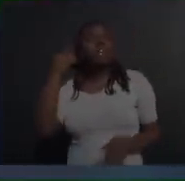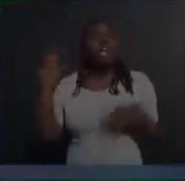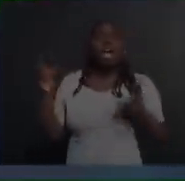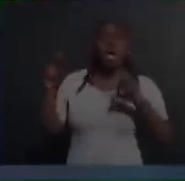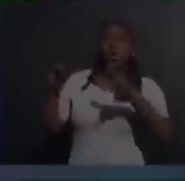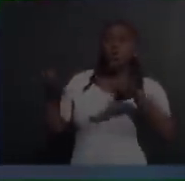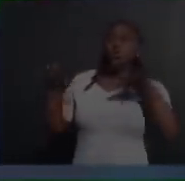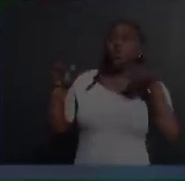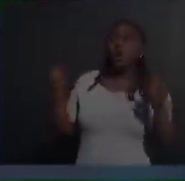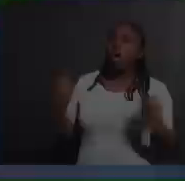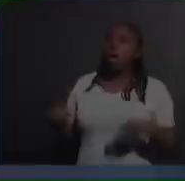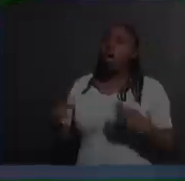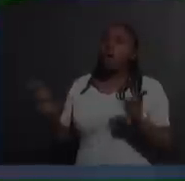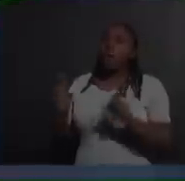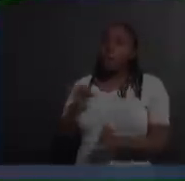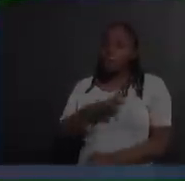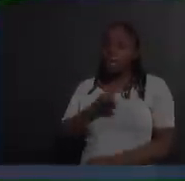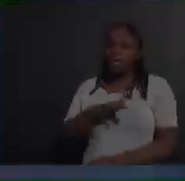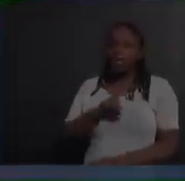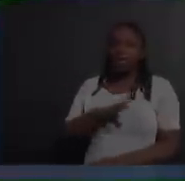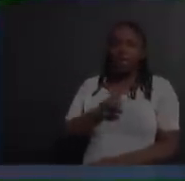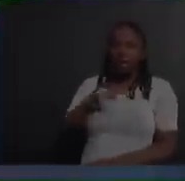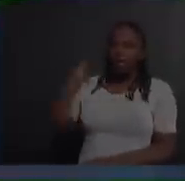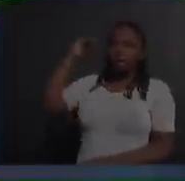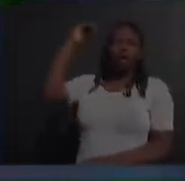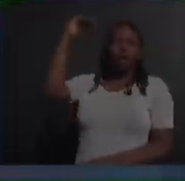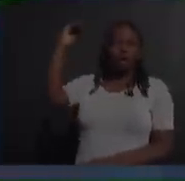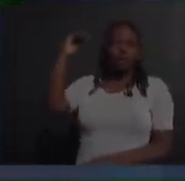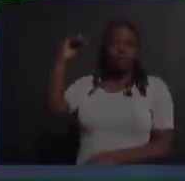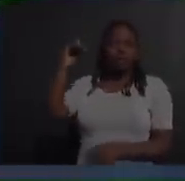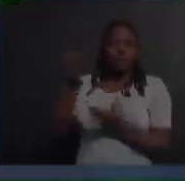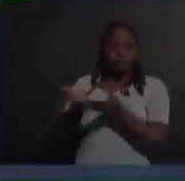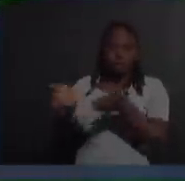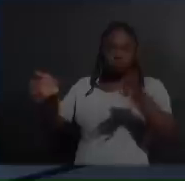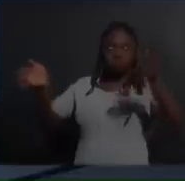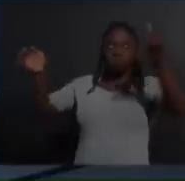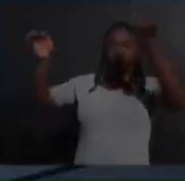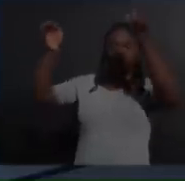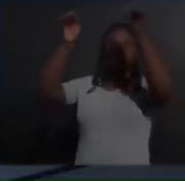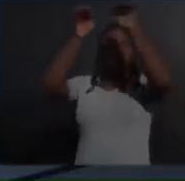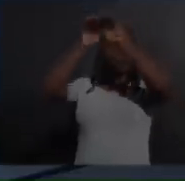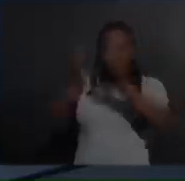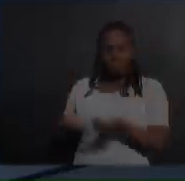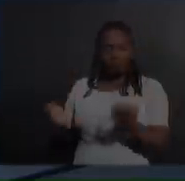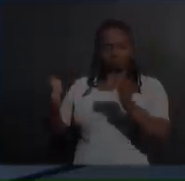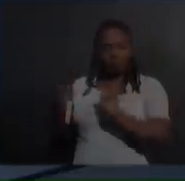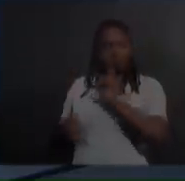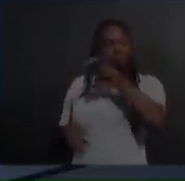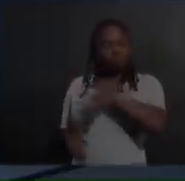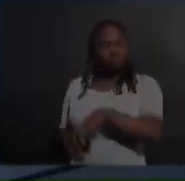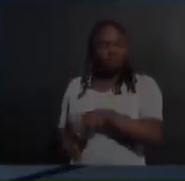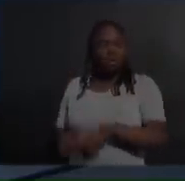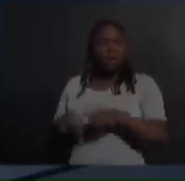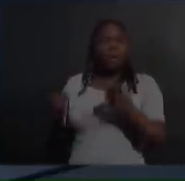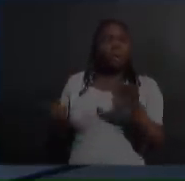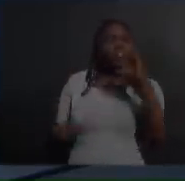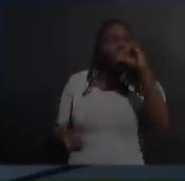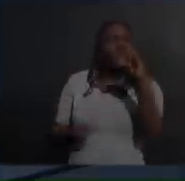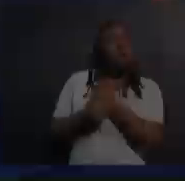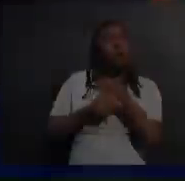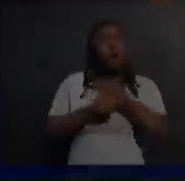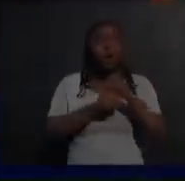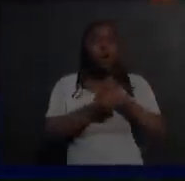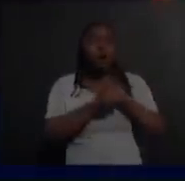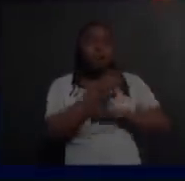vou precisar de encarar o medo de andar de balão. Mas num belo dia, mais ou menos 9 anos atrás, como é que o Davi está